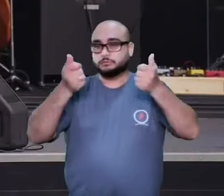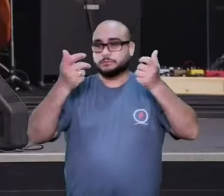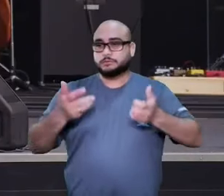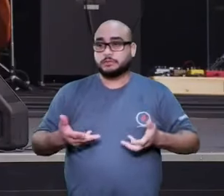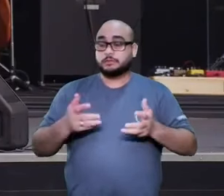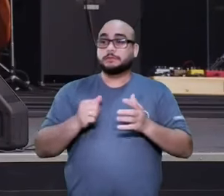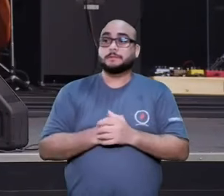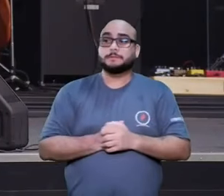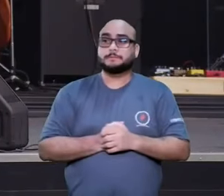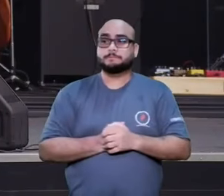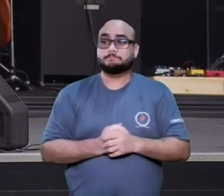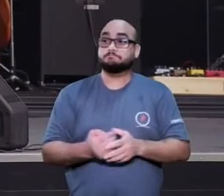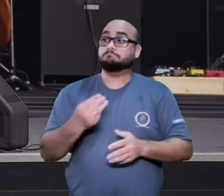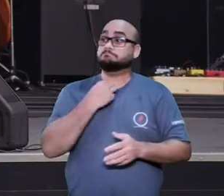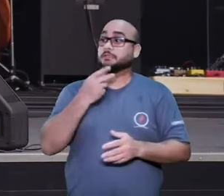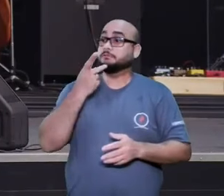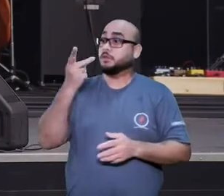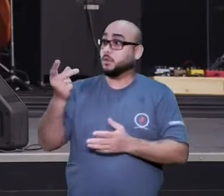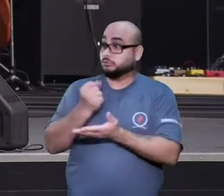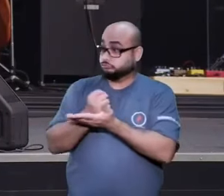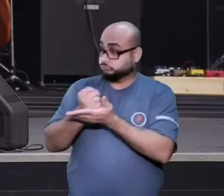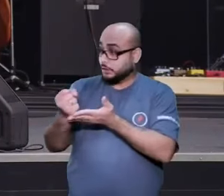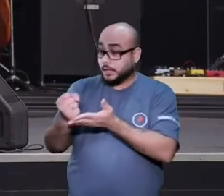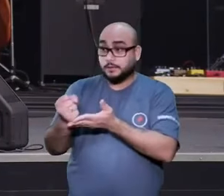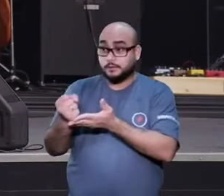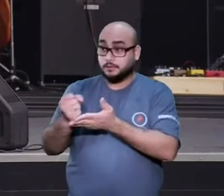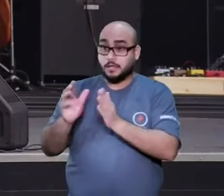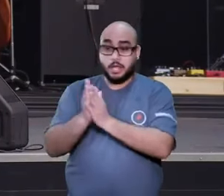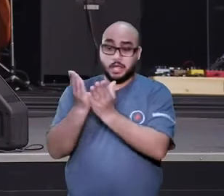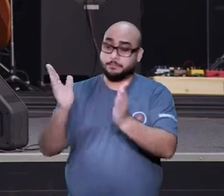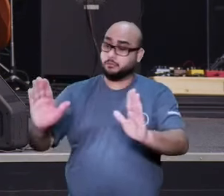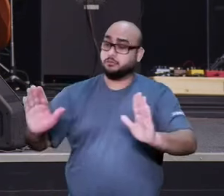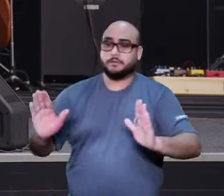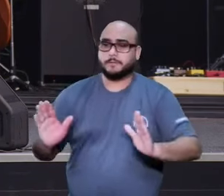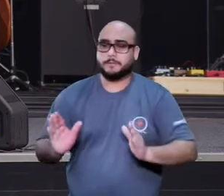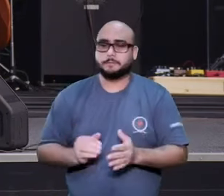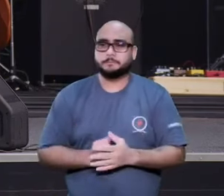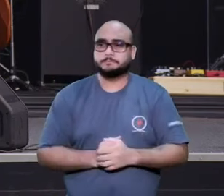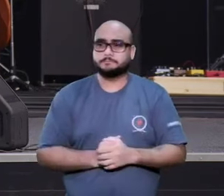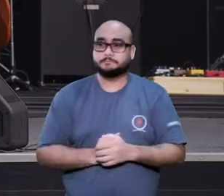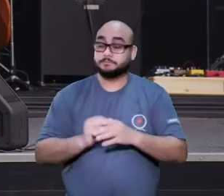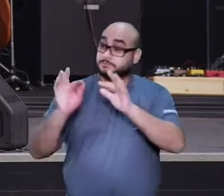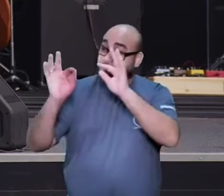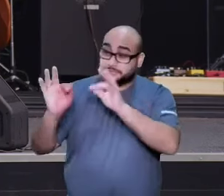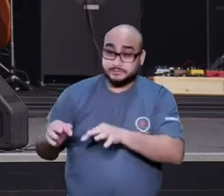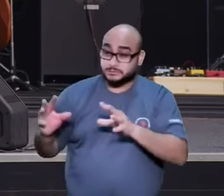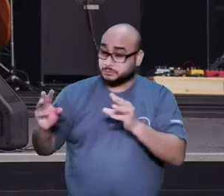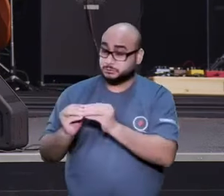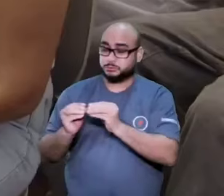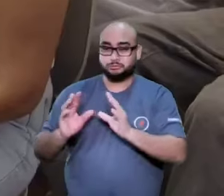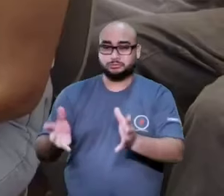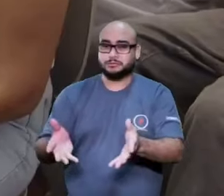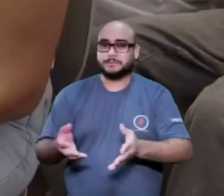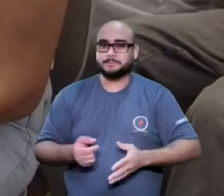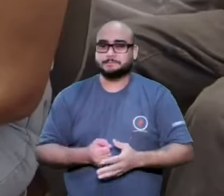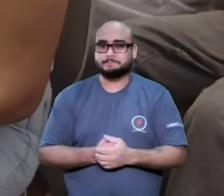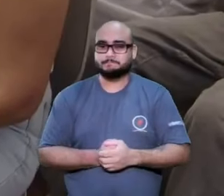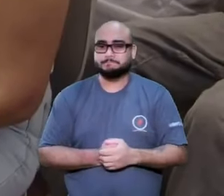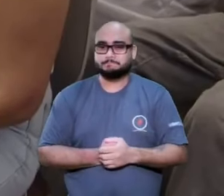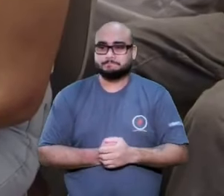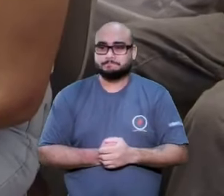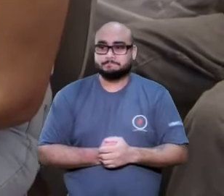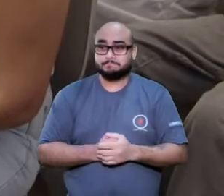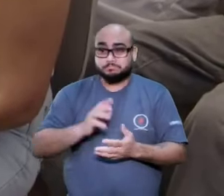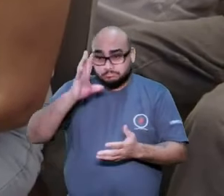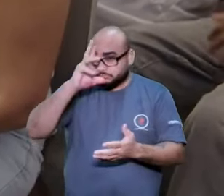olha não tem mais jeito acabou tudo aqui é o fim não tem mais